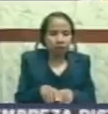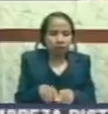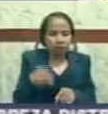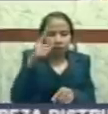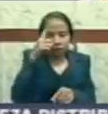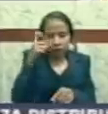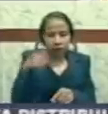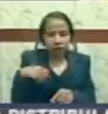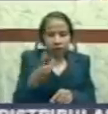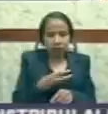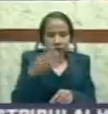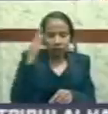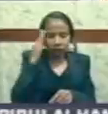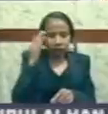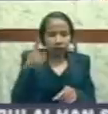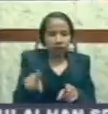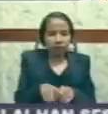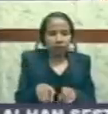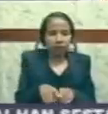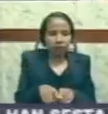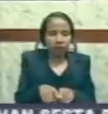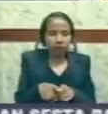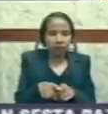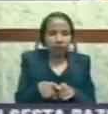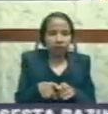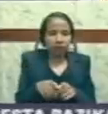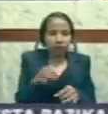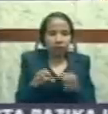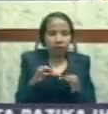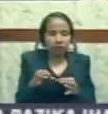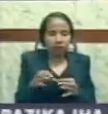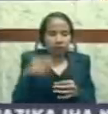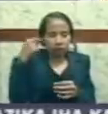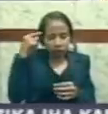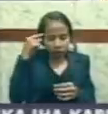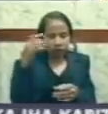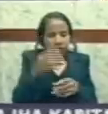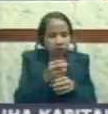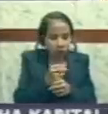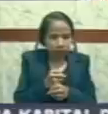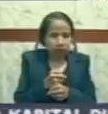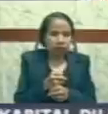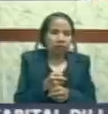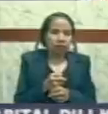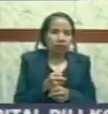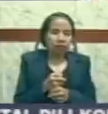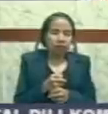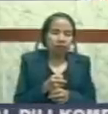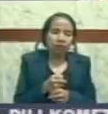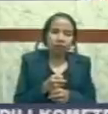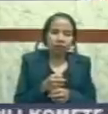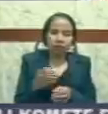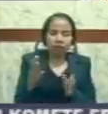Tamba amini hanoin hanesane karik se governo aceita, maka irane se dificulta